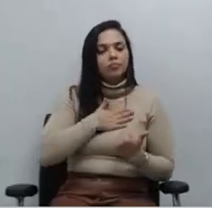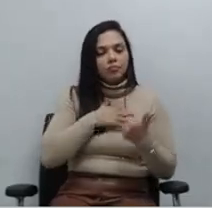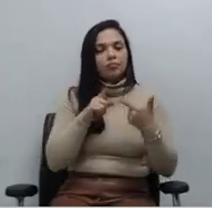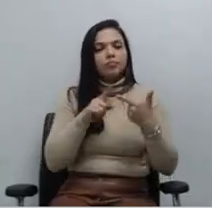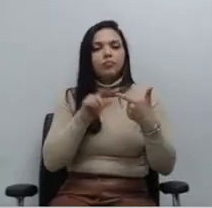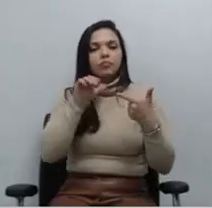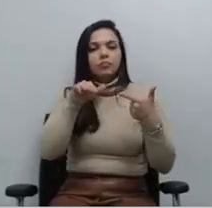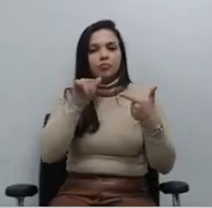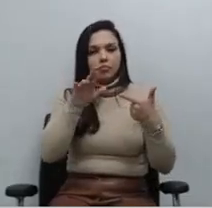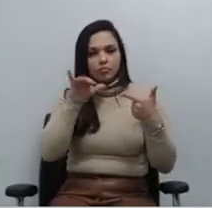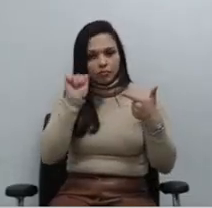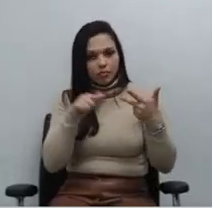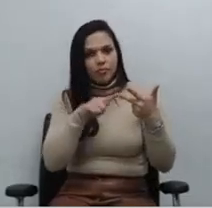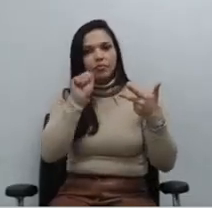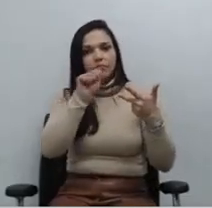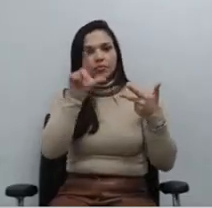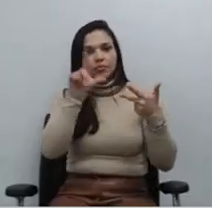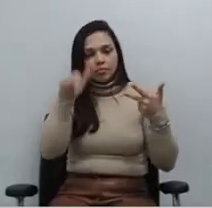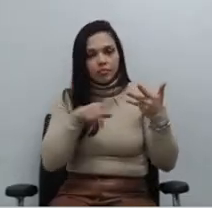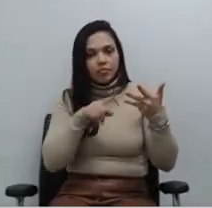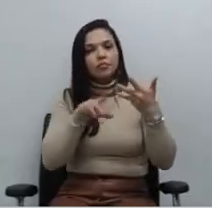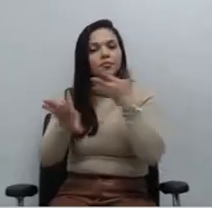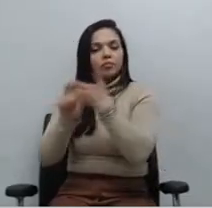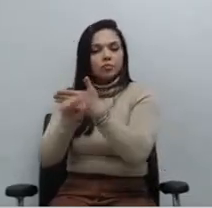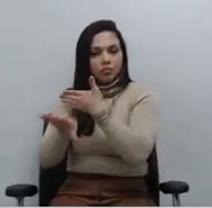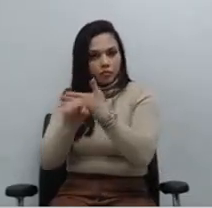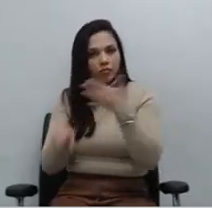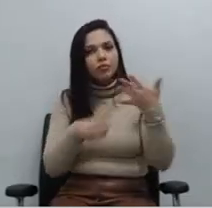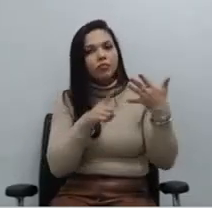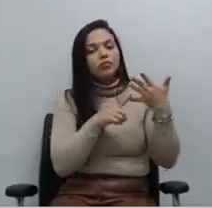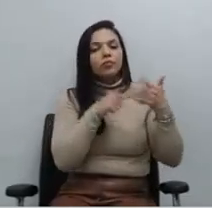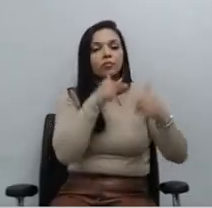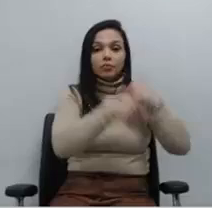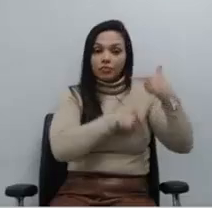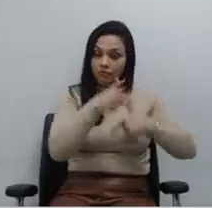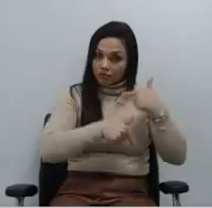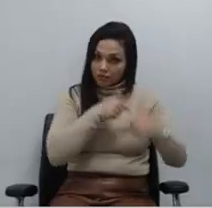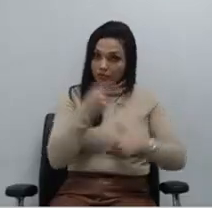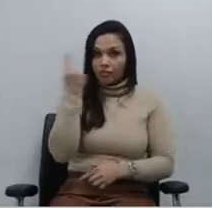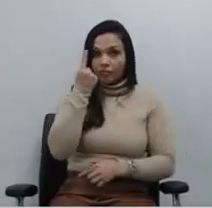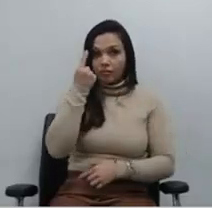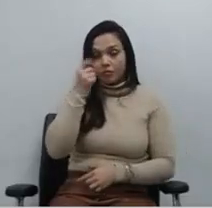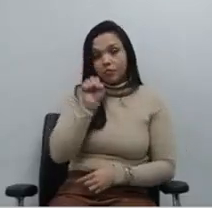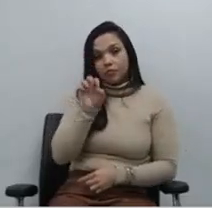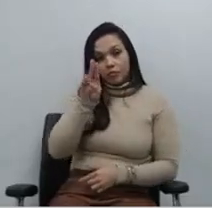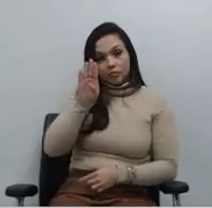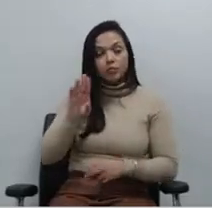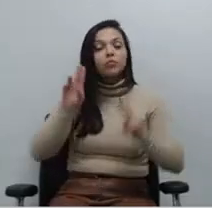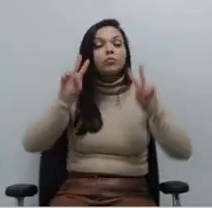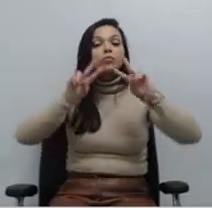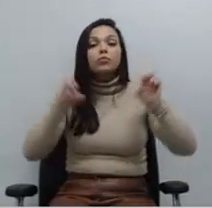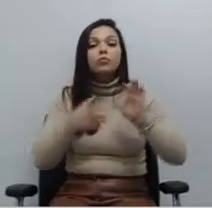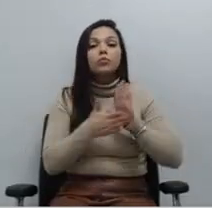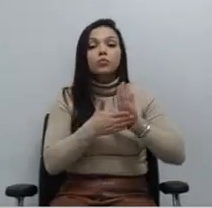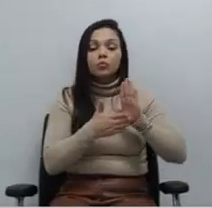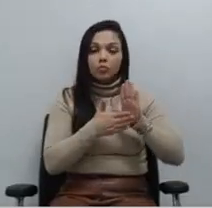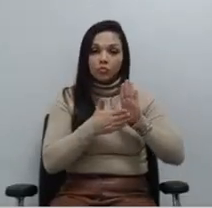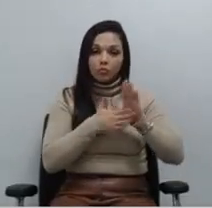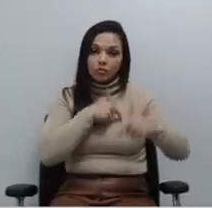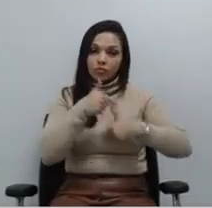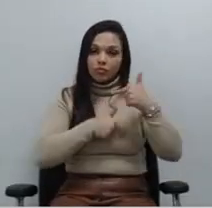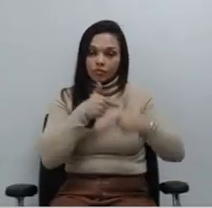o conselheiro Alan, a ouvidoria, servidores da primeira Subdefensoria Geral, sobre o plano de atuação, até vai ser apresentado hoje